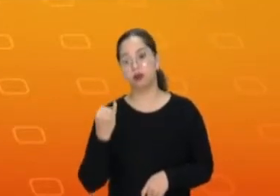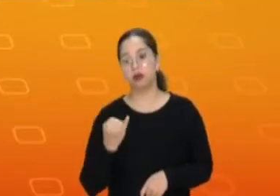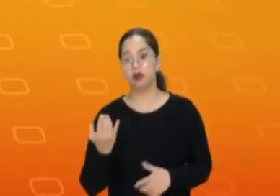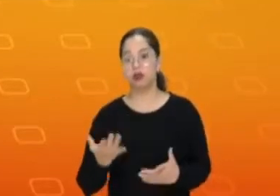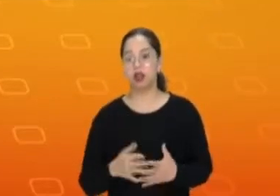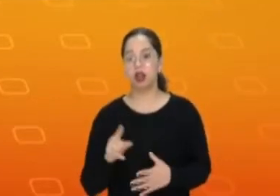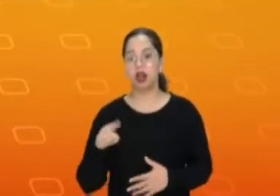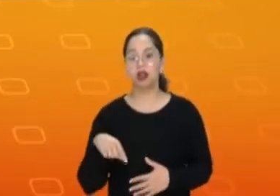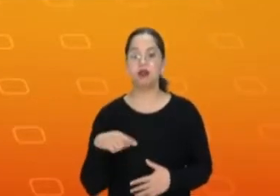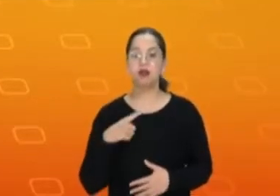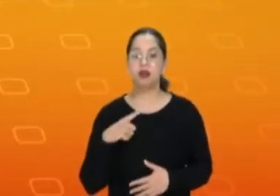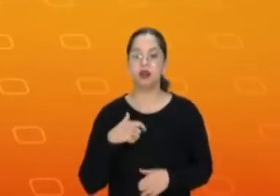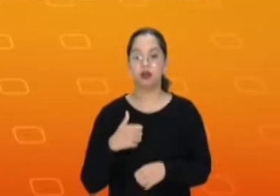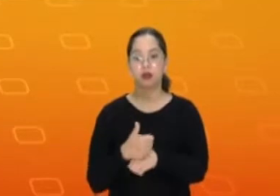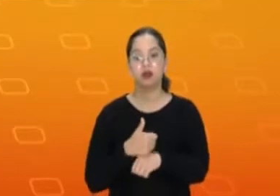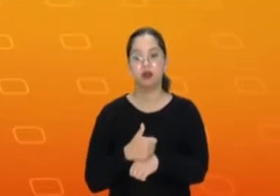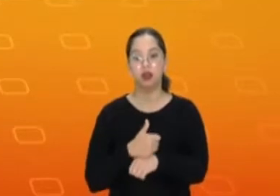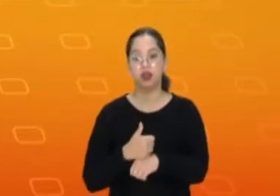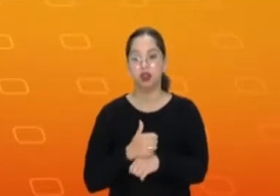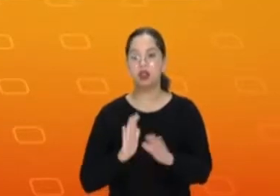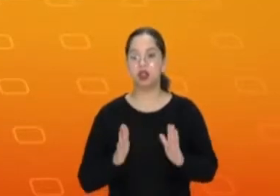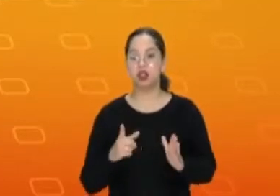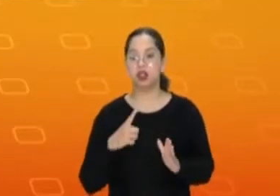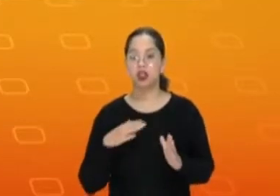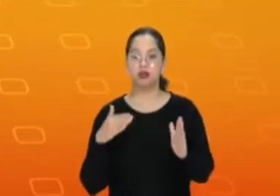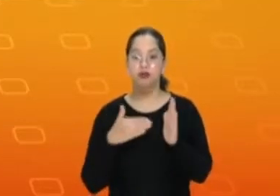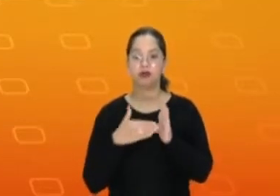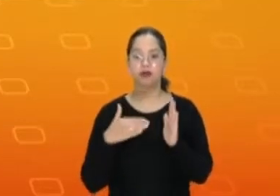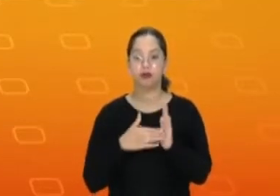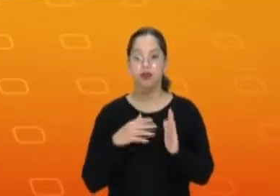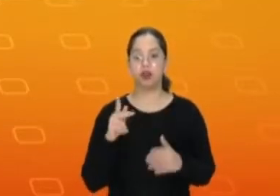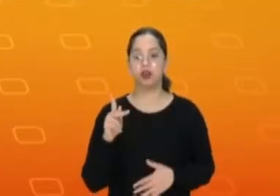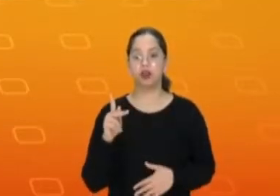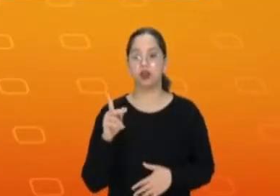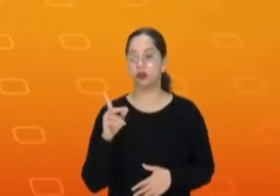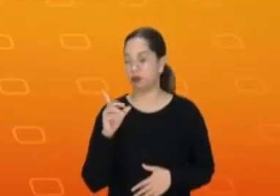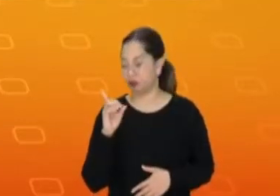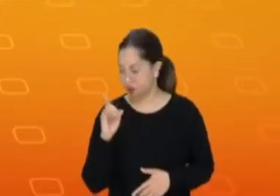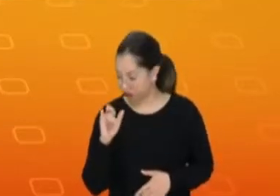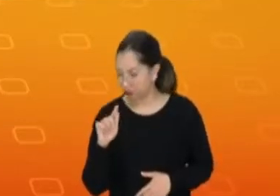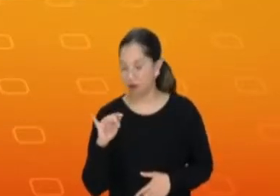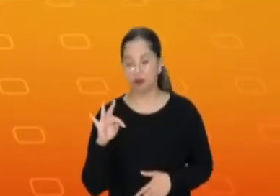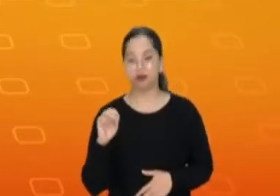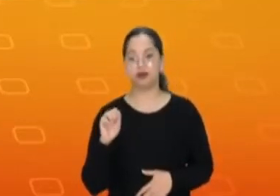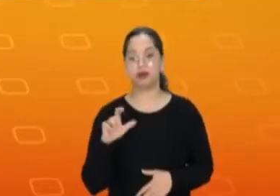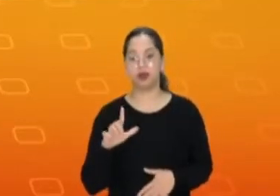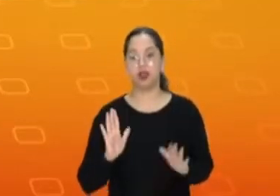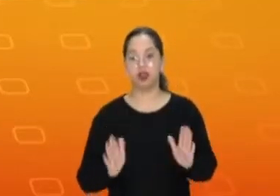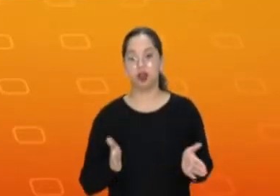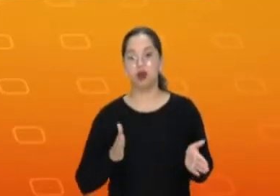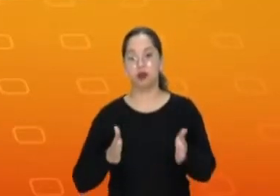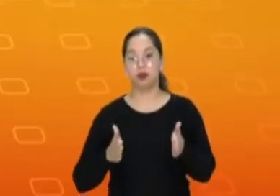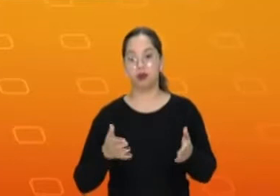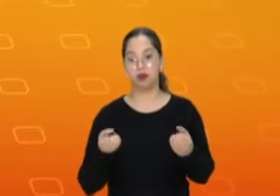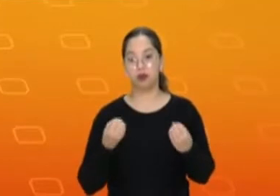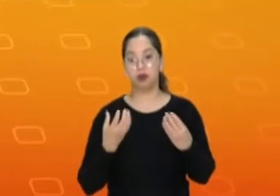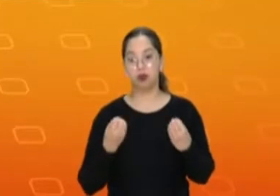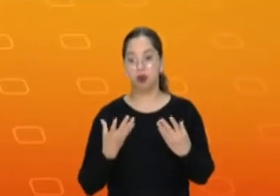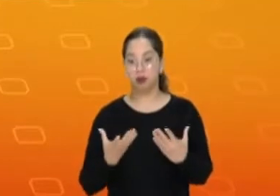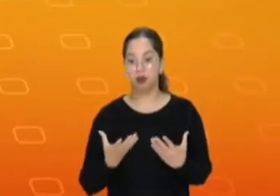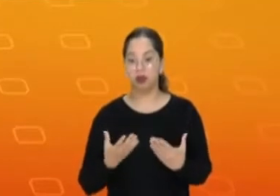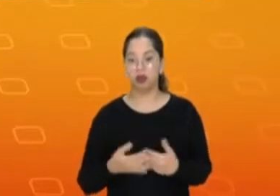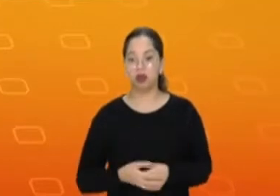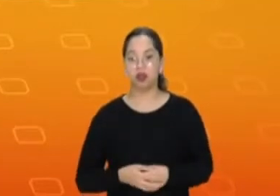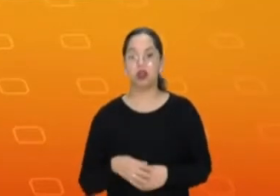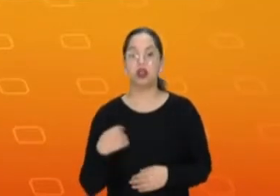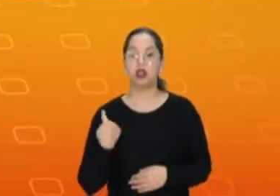já estão embarcados no digital, né, há bom tempo, e que acho que agora a gente tentar galgar. E aí, acho que